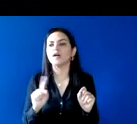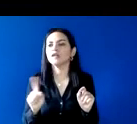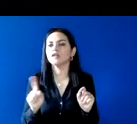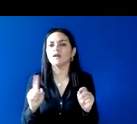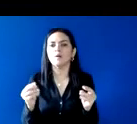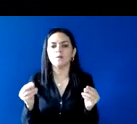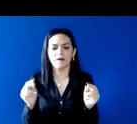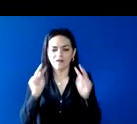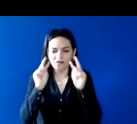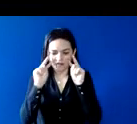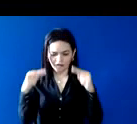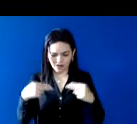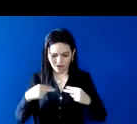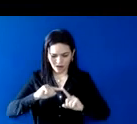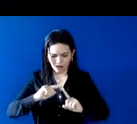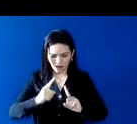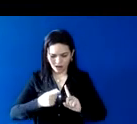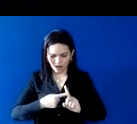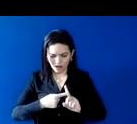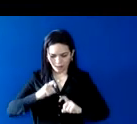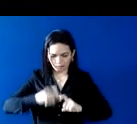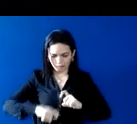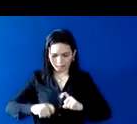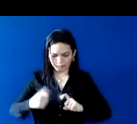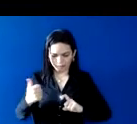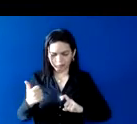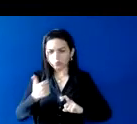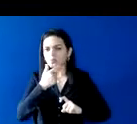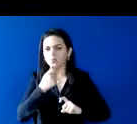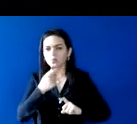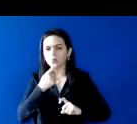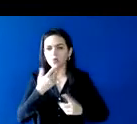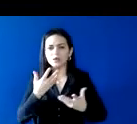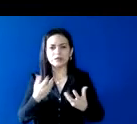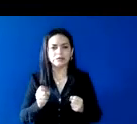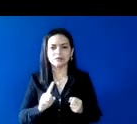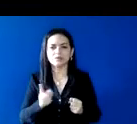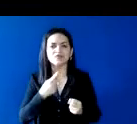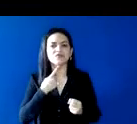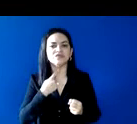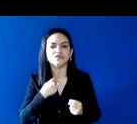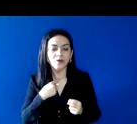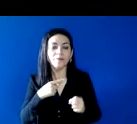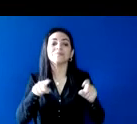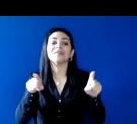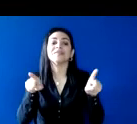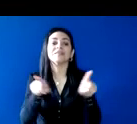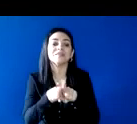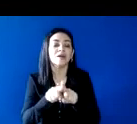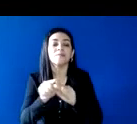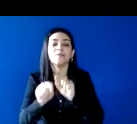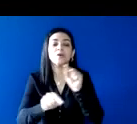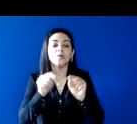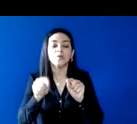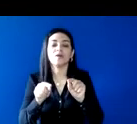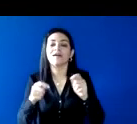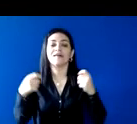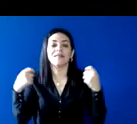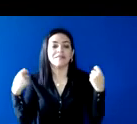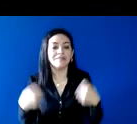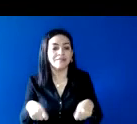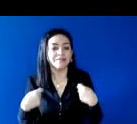se vejam grávidas de uma gravidez indesejada, né? E também a necessidade de que o aborto previsto